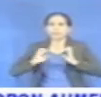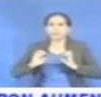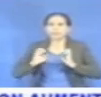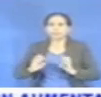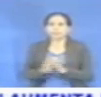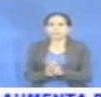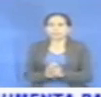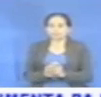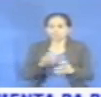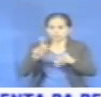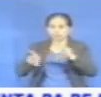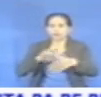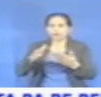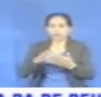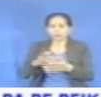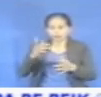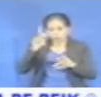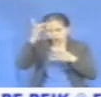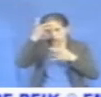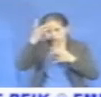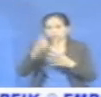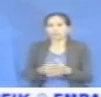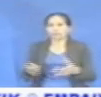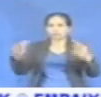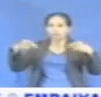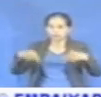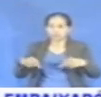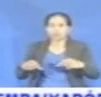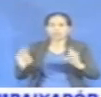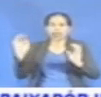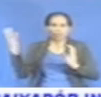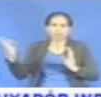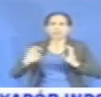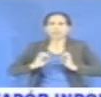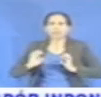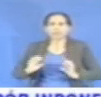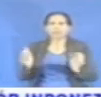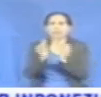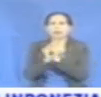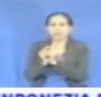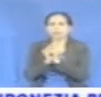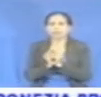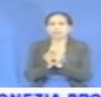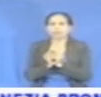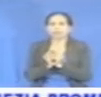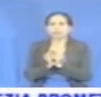total paciente na bemak tama mai, iha triagem, iha departamento emergência Hamutuk,